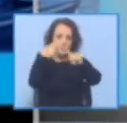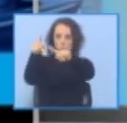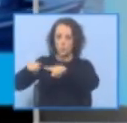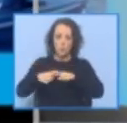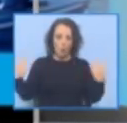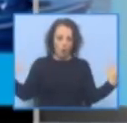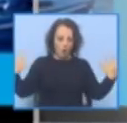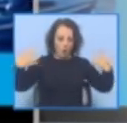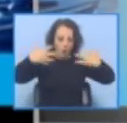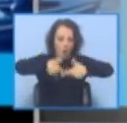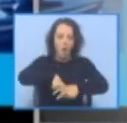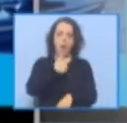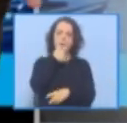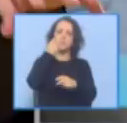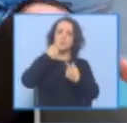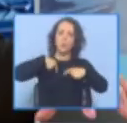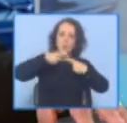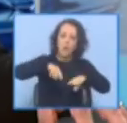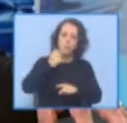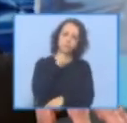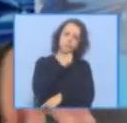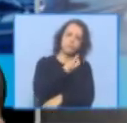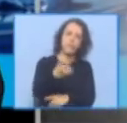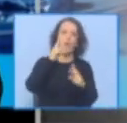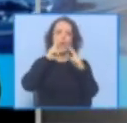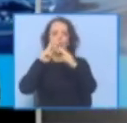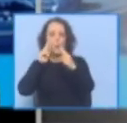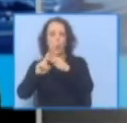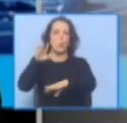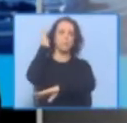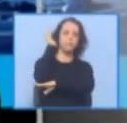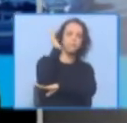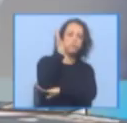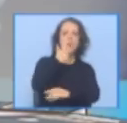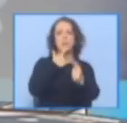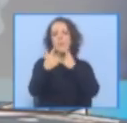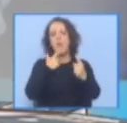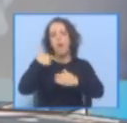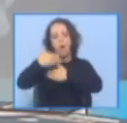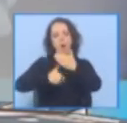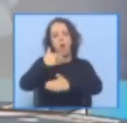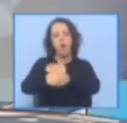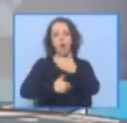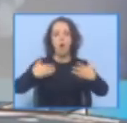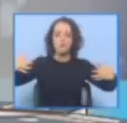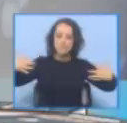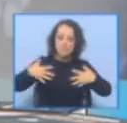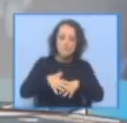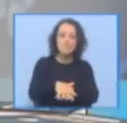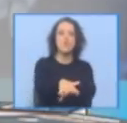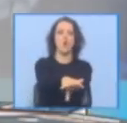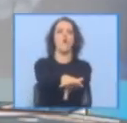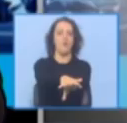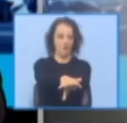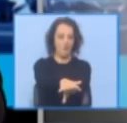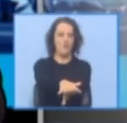implicou muitas reuniões, muitos seminários, muitos encontros, muitos diálogos, até chegarmos a um caminho comum. Conseguiu-se, felizmente, é